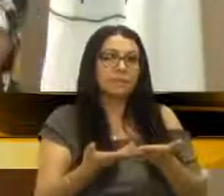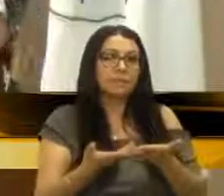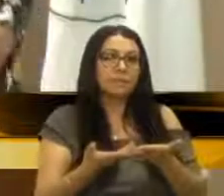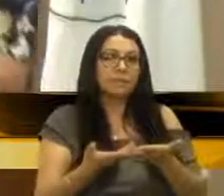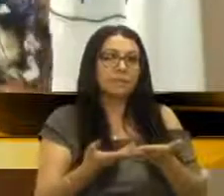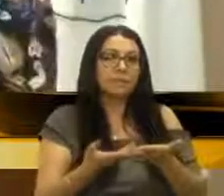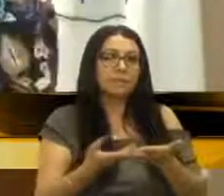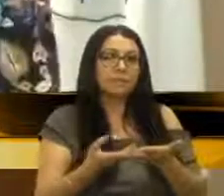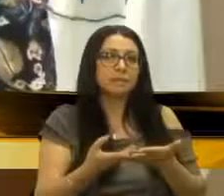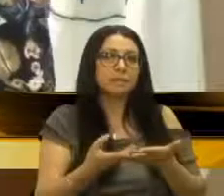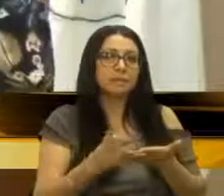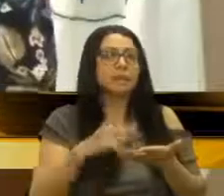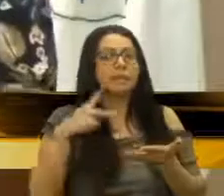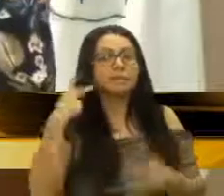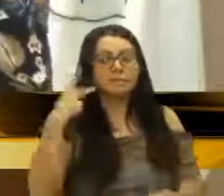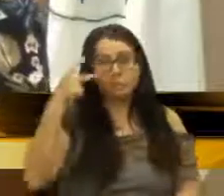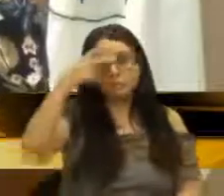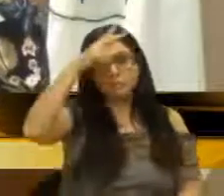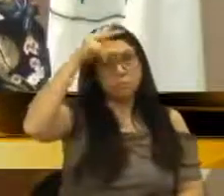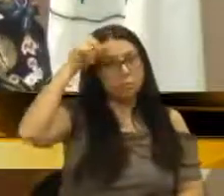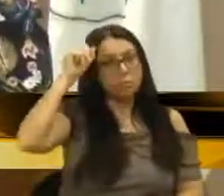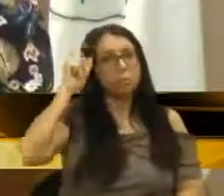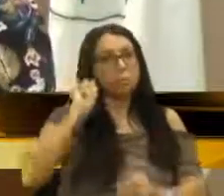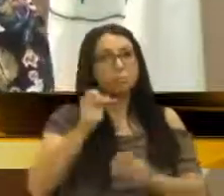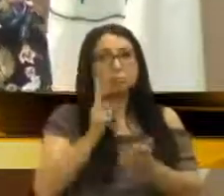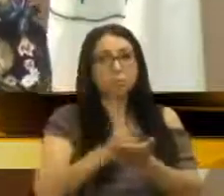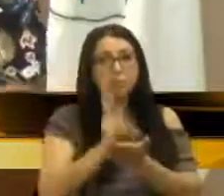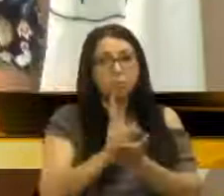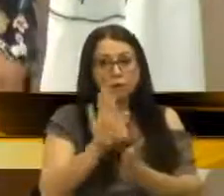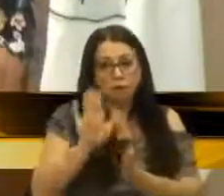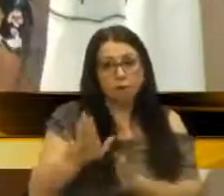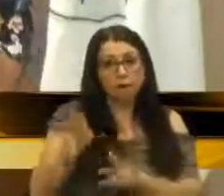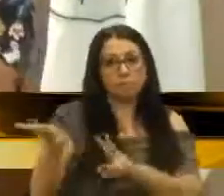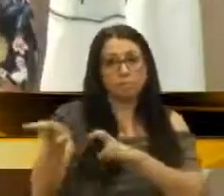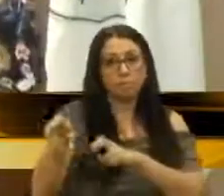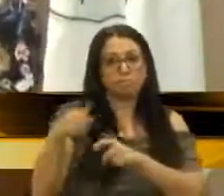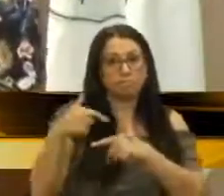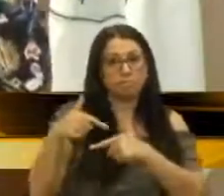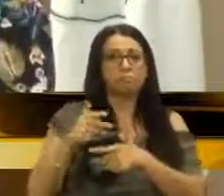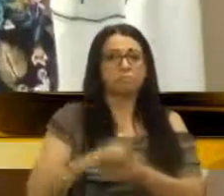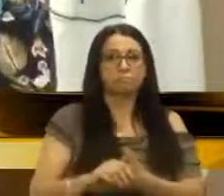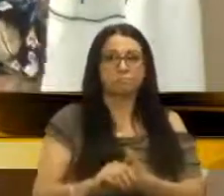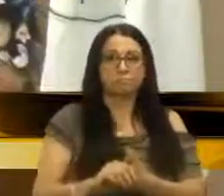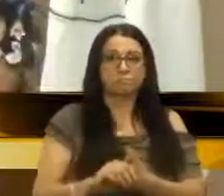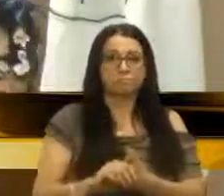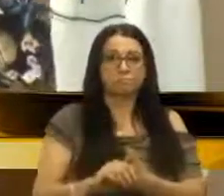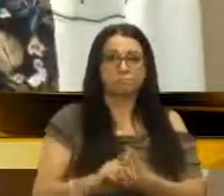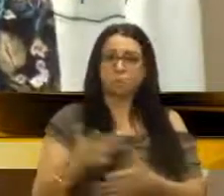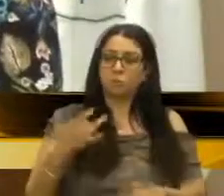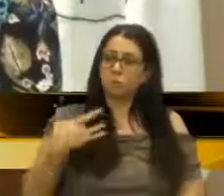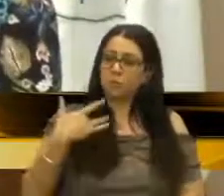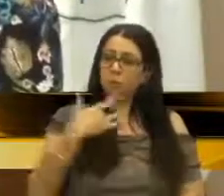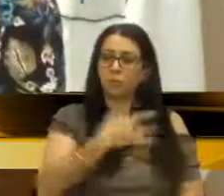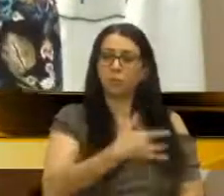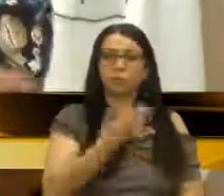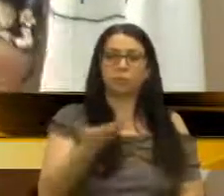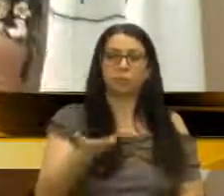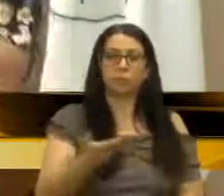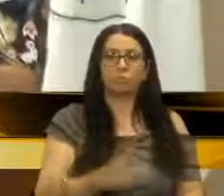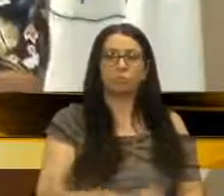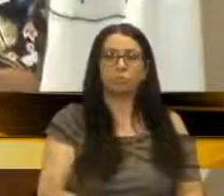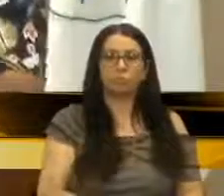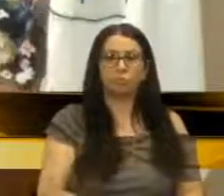temos têm políticas públicas para que ele possa continuar no anterior é trabalhando com saúde trabalhando com a